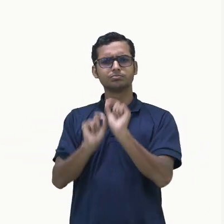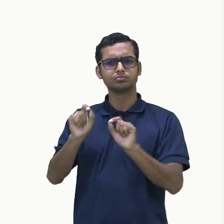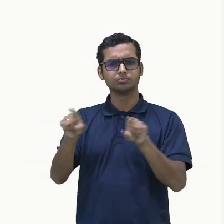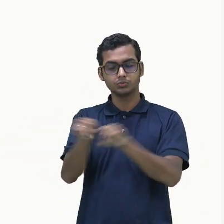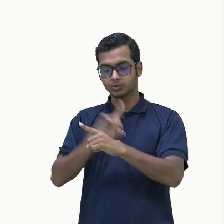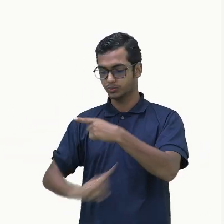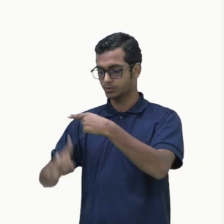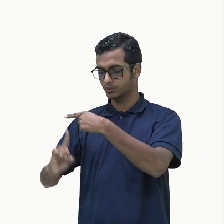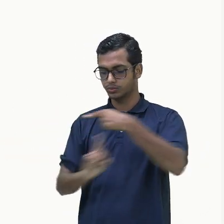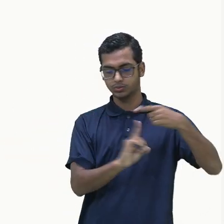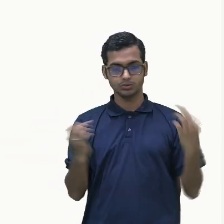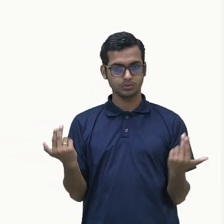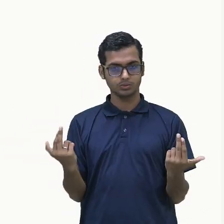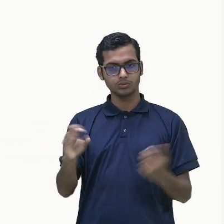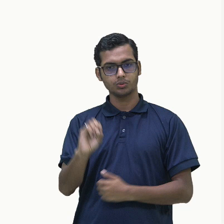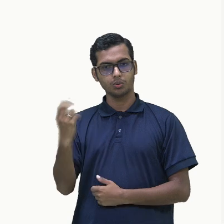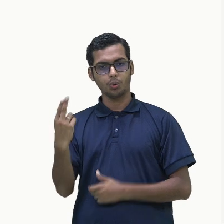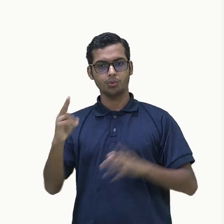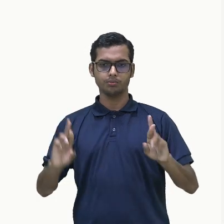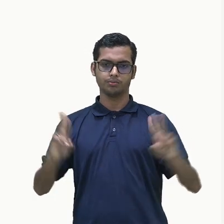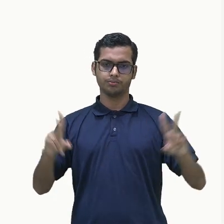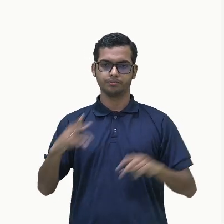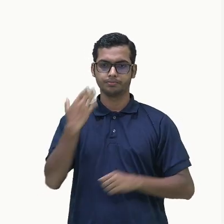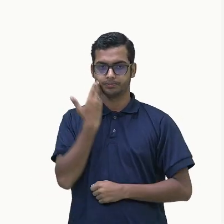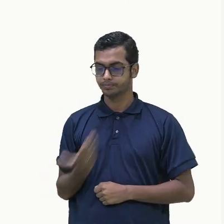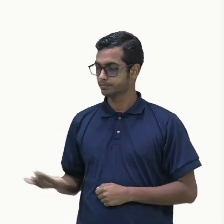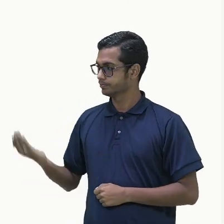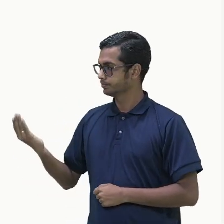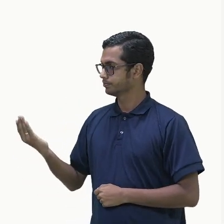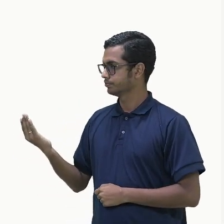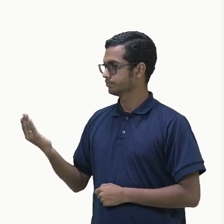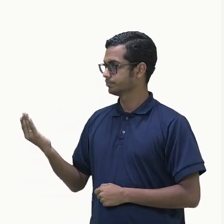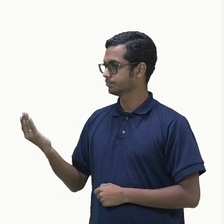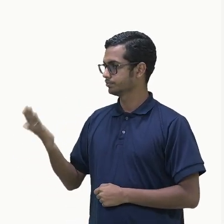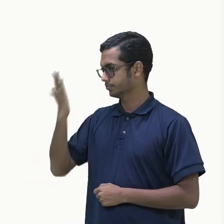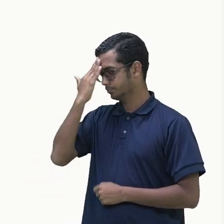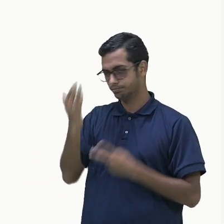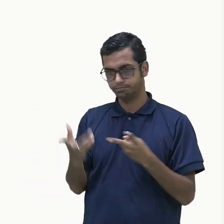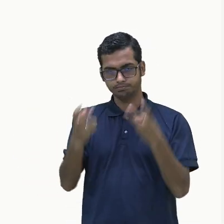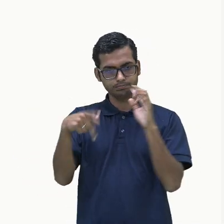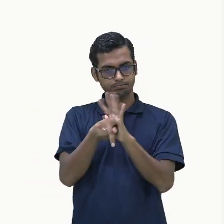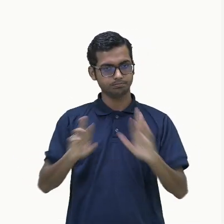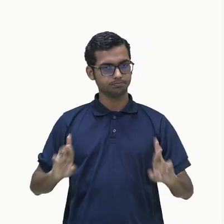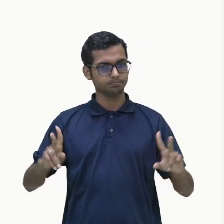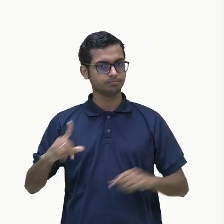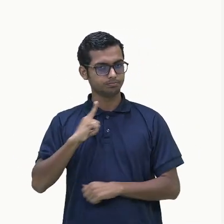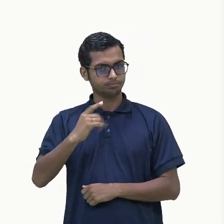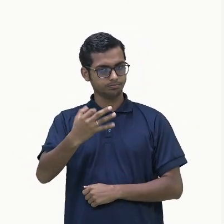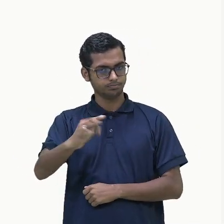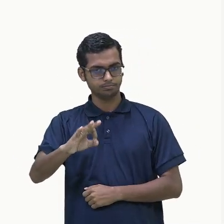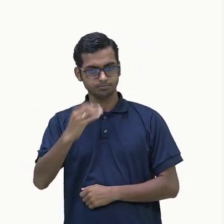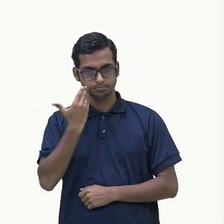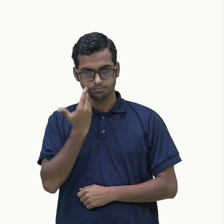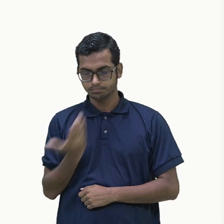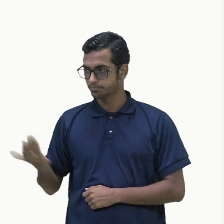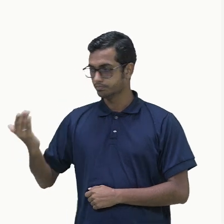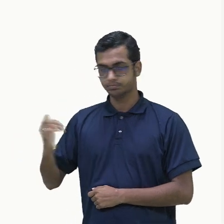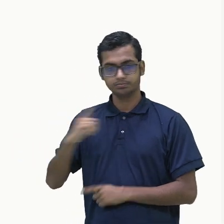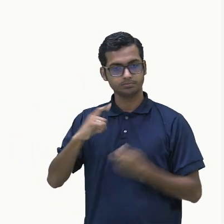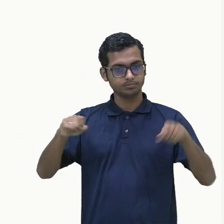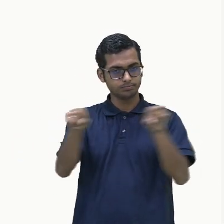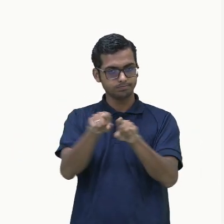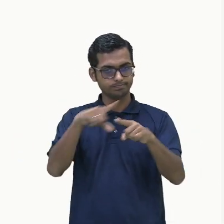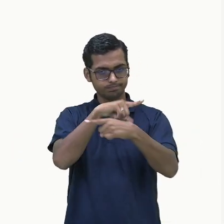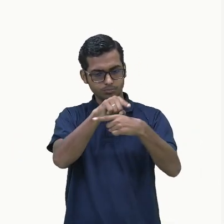iguais ou diferentes? São diferentes. Muito bem. Então, se são diferentes, eu tenho que olhar para a regrinha de